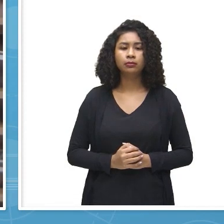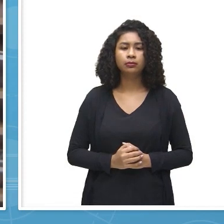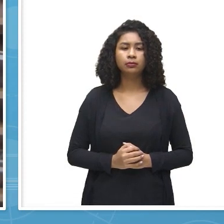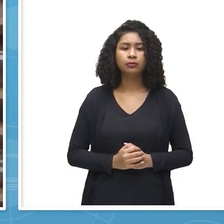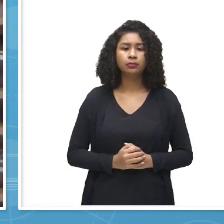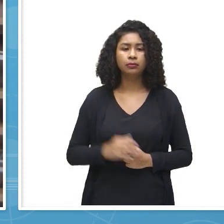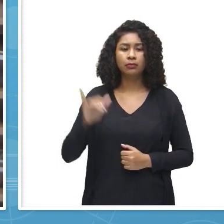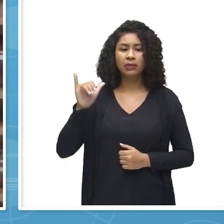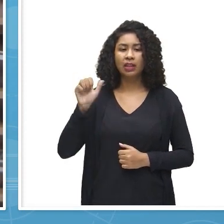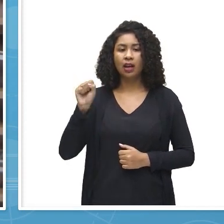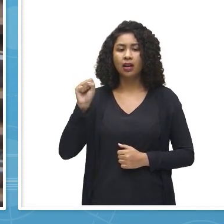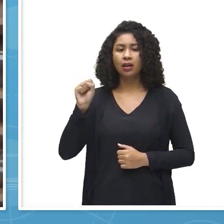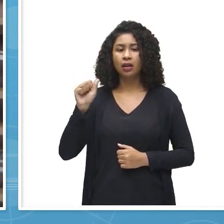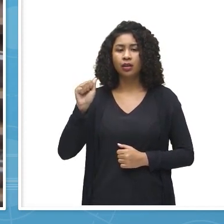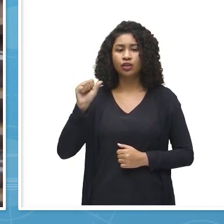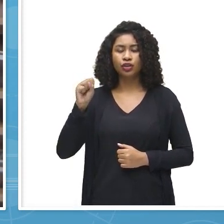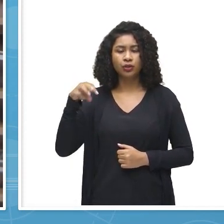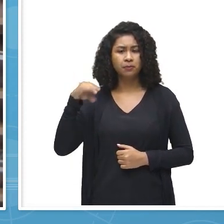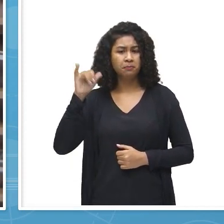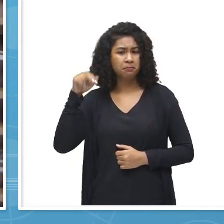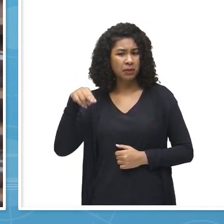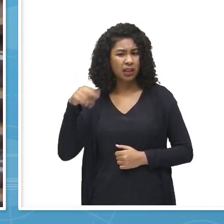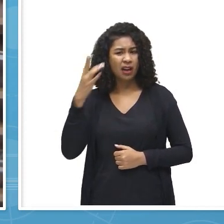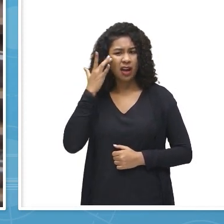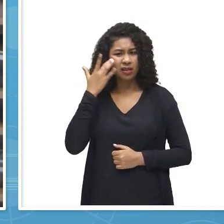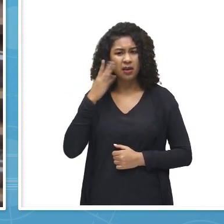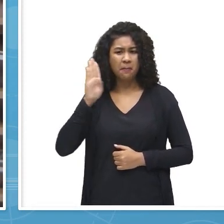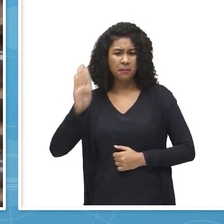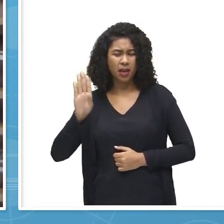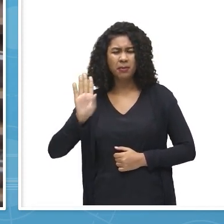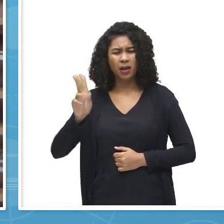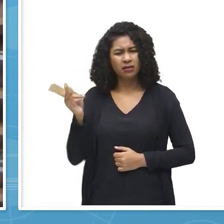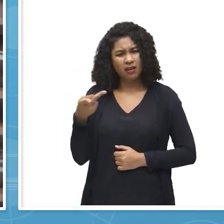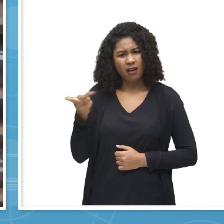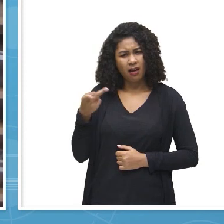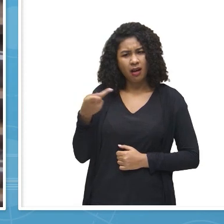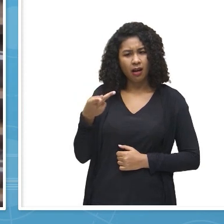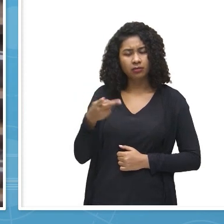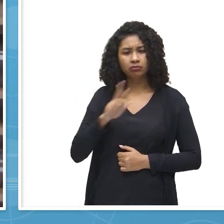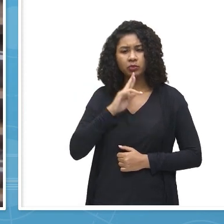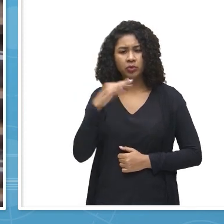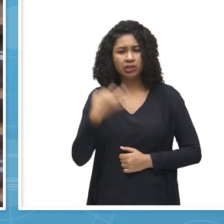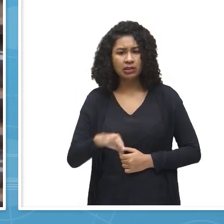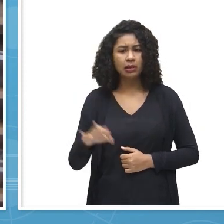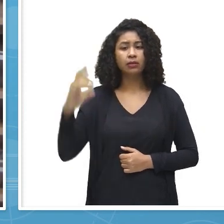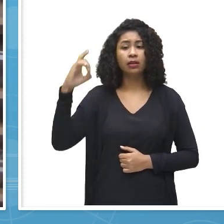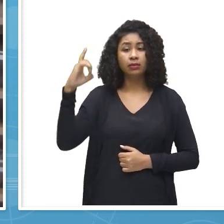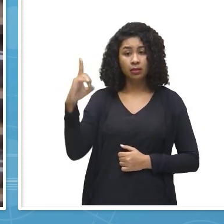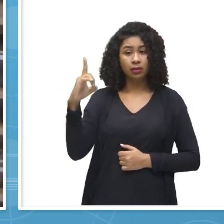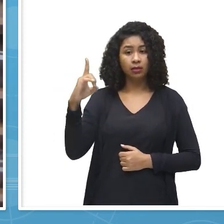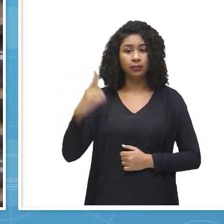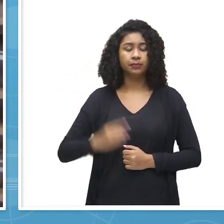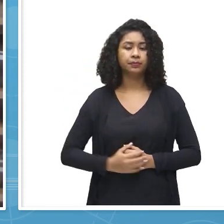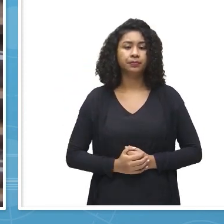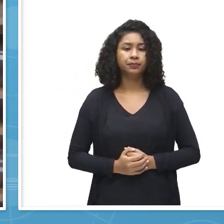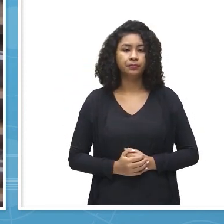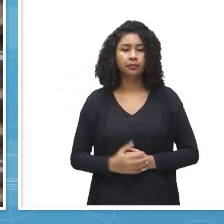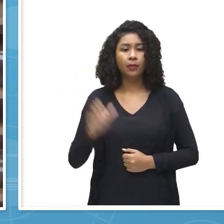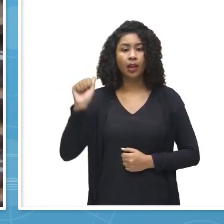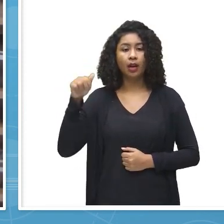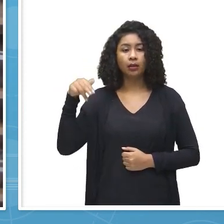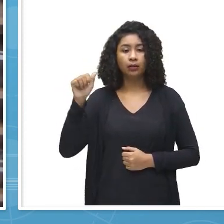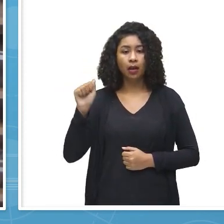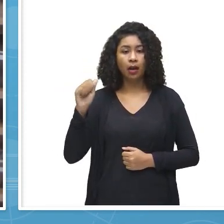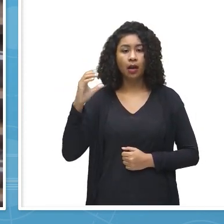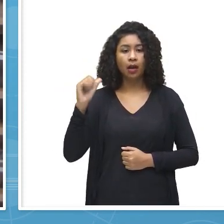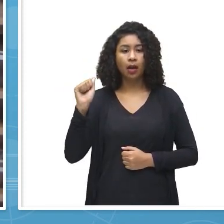Yasmin achou que é a letra B, mas na verdade é a letra D, tá bom? A Ana Caroline é da escola Patronato